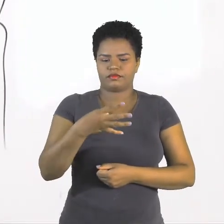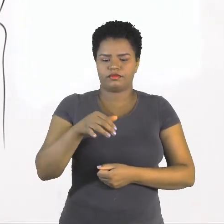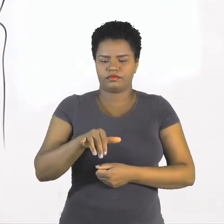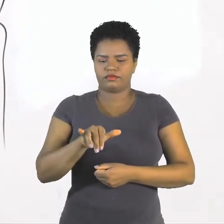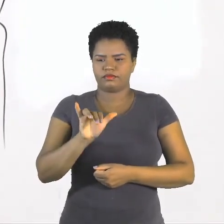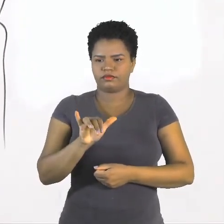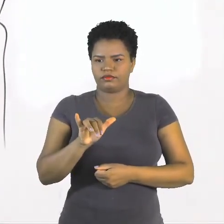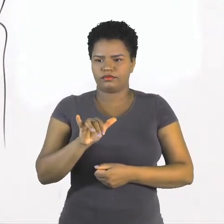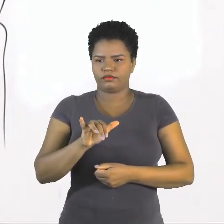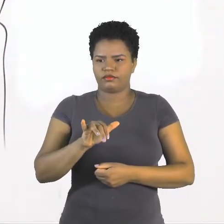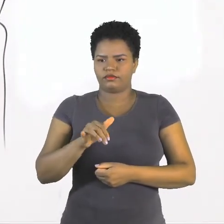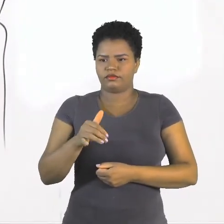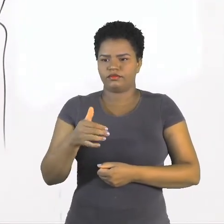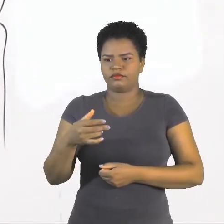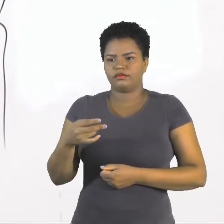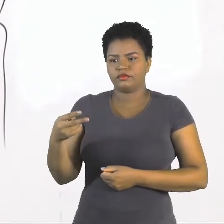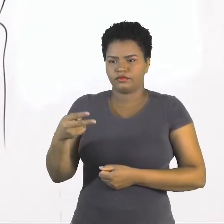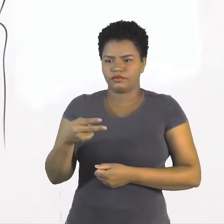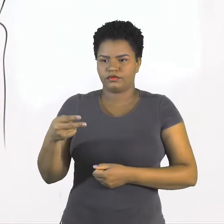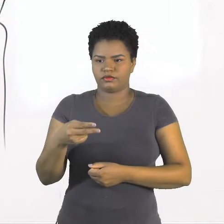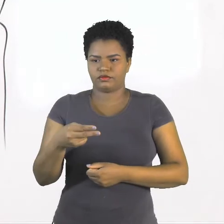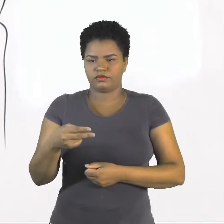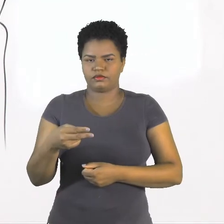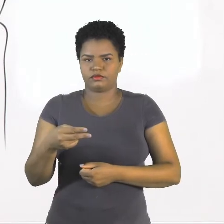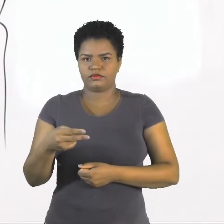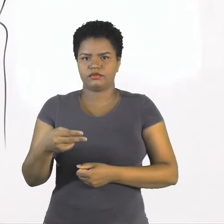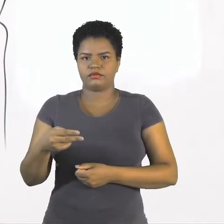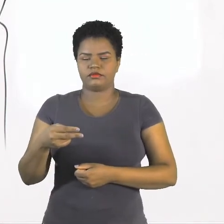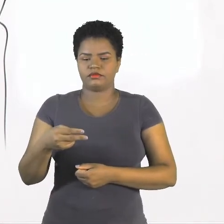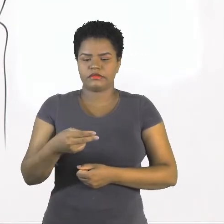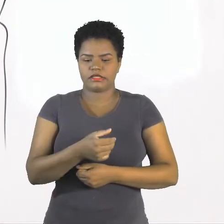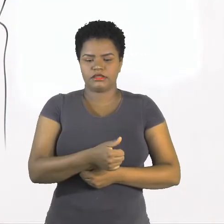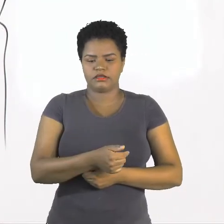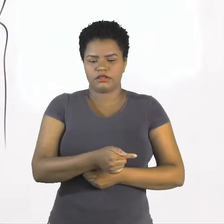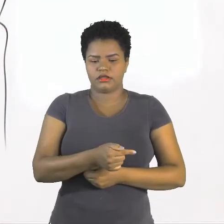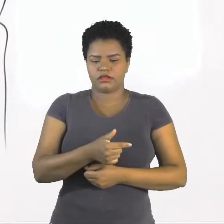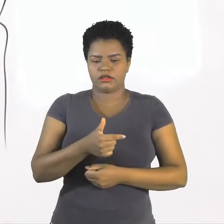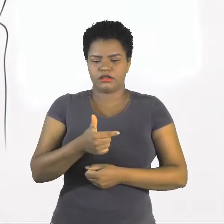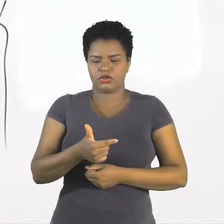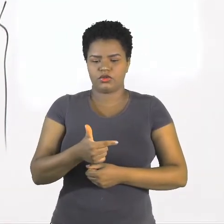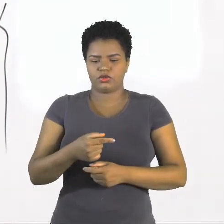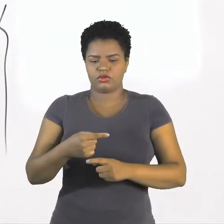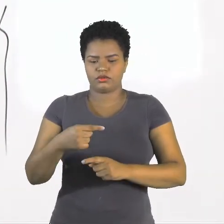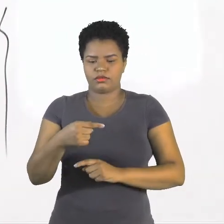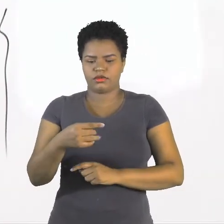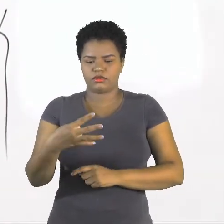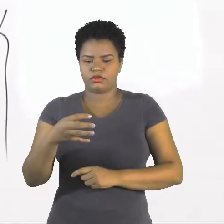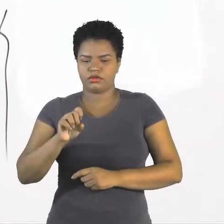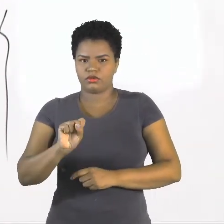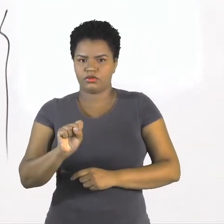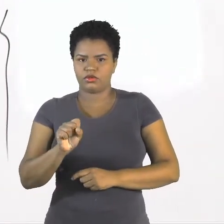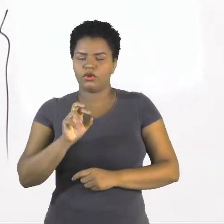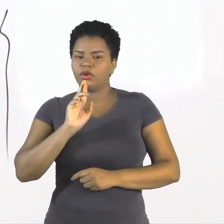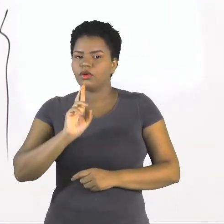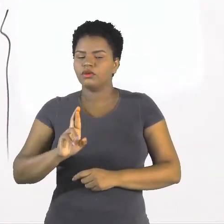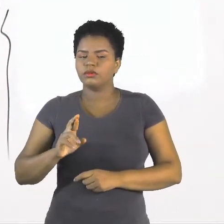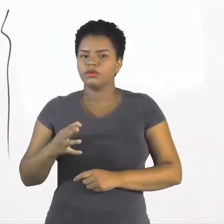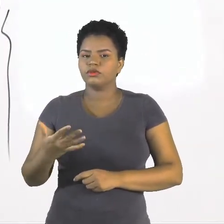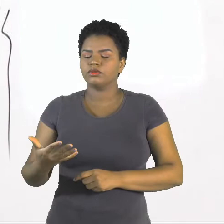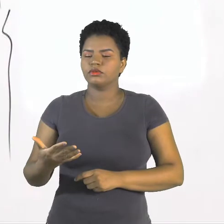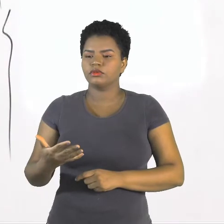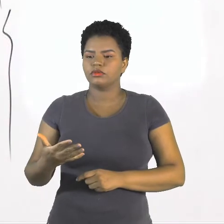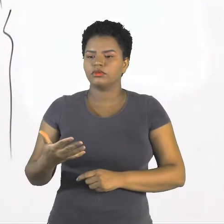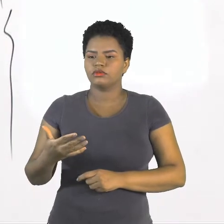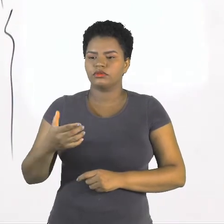4y igual a 72 menos 48. Quanto que vai dar isso daqui, pessoal? Vai